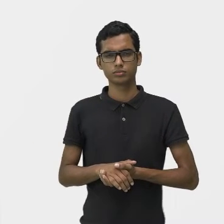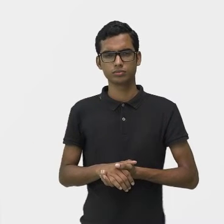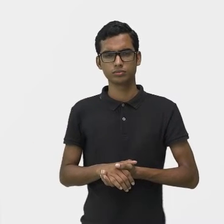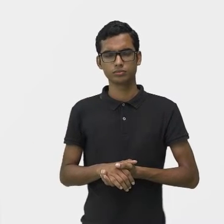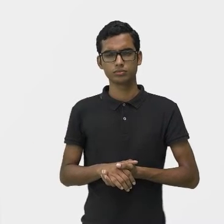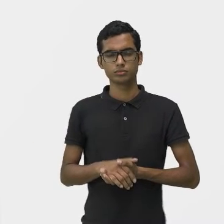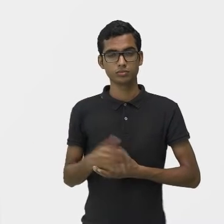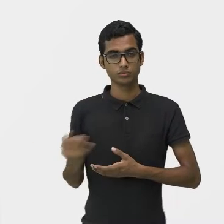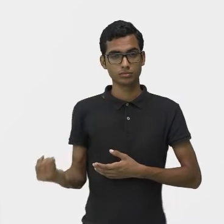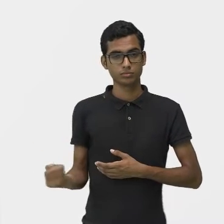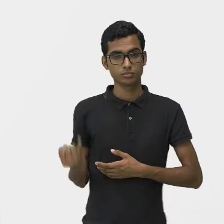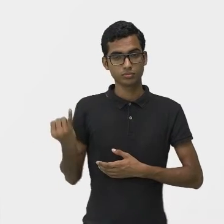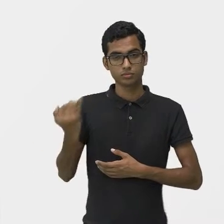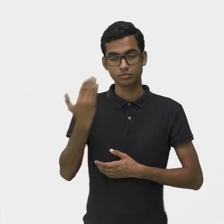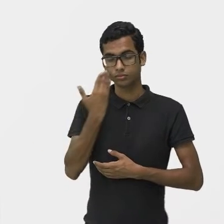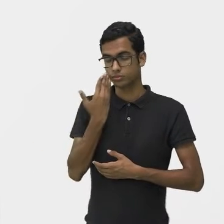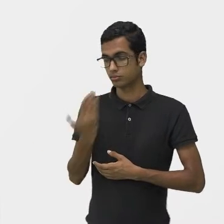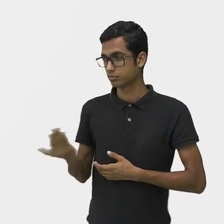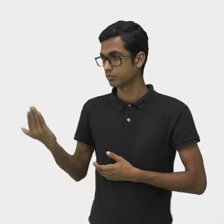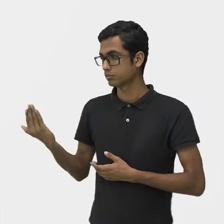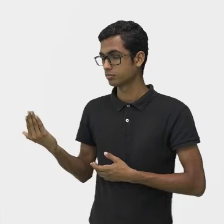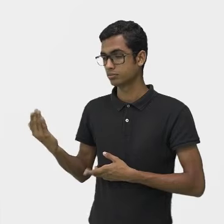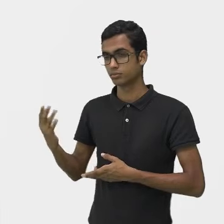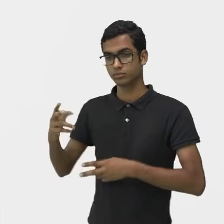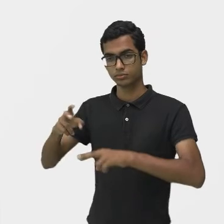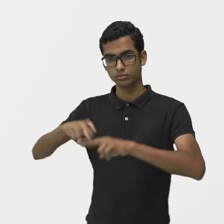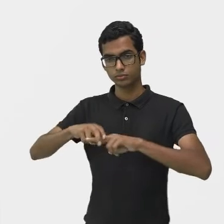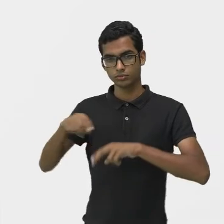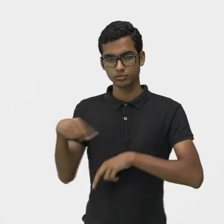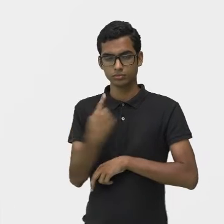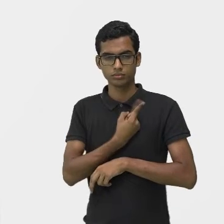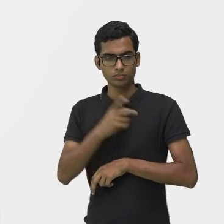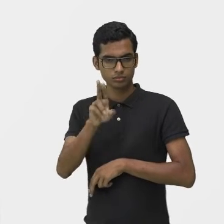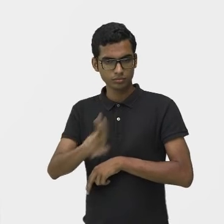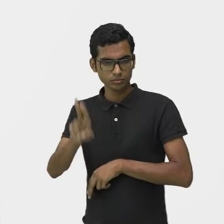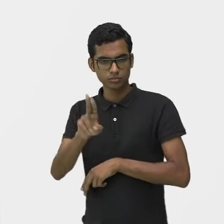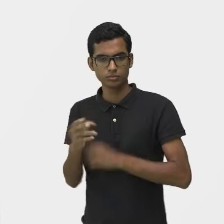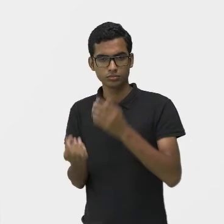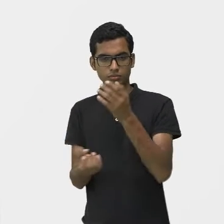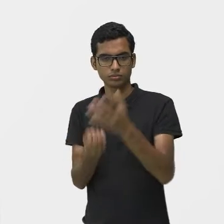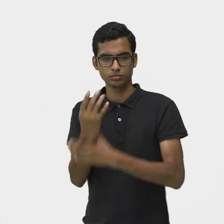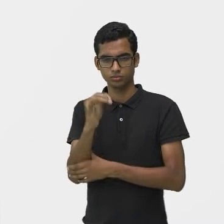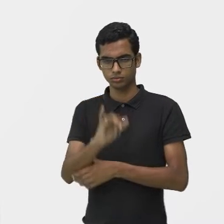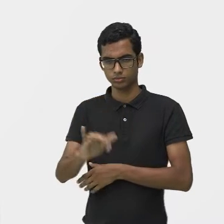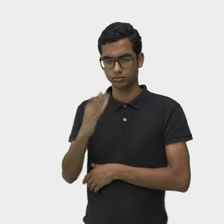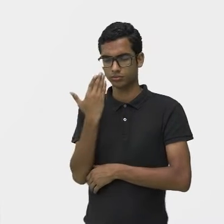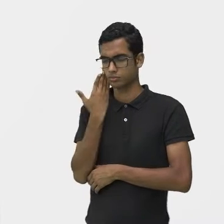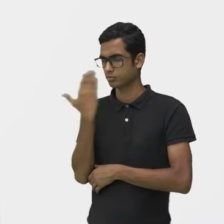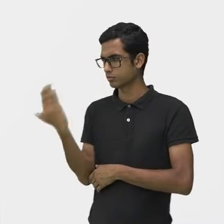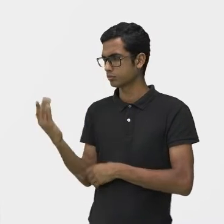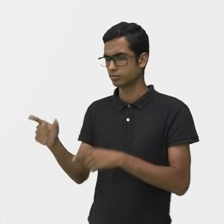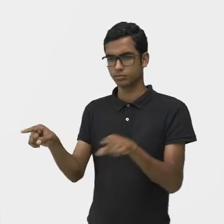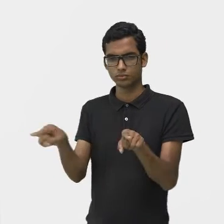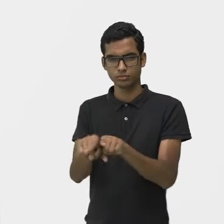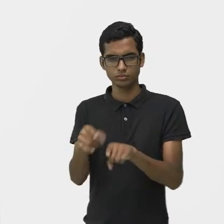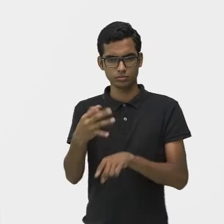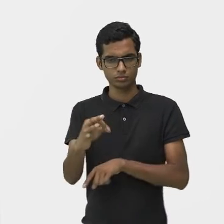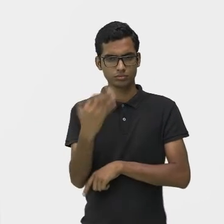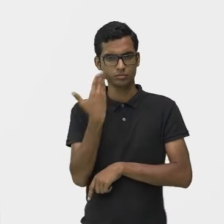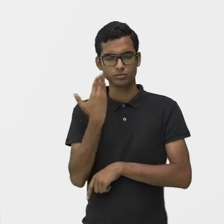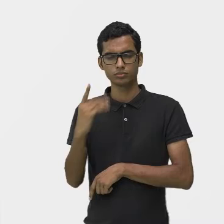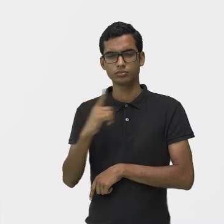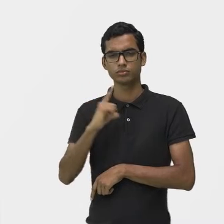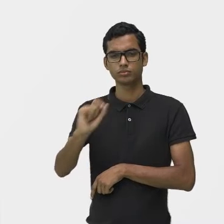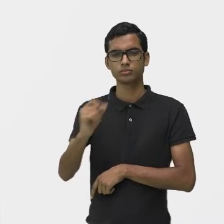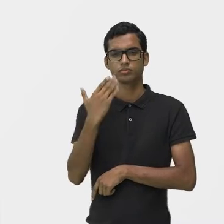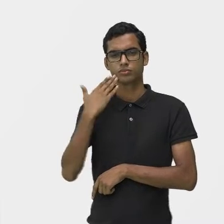Muito importante esse primeiro aí, porque a gente vai usar muito para a formação de imagens, tá certo? E aí nós